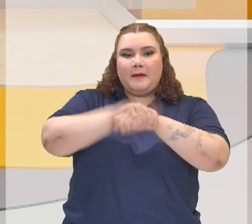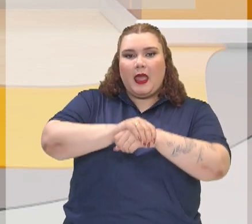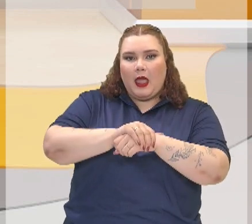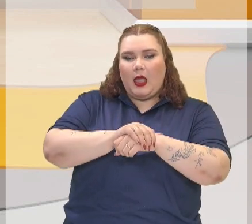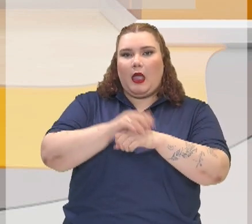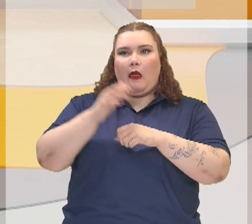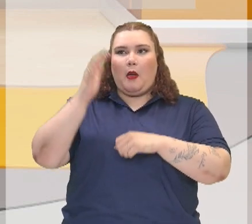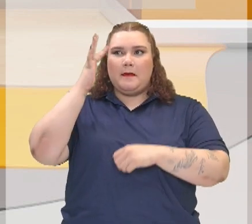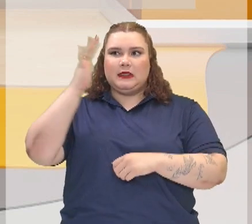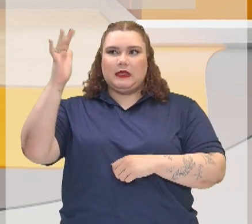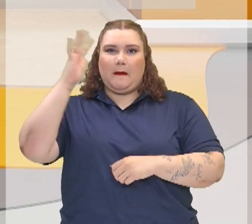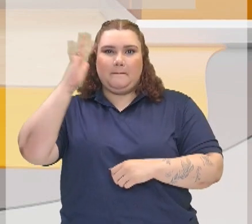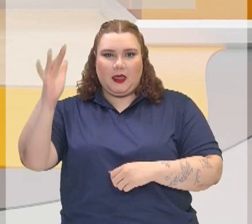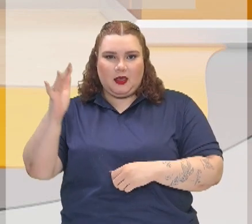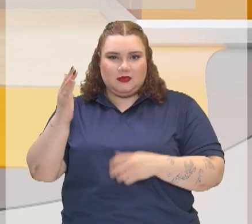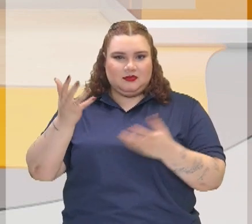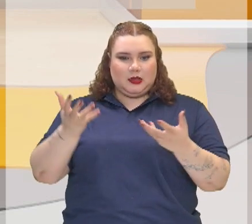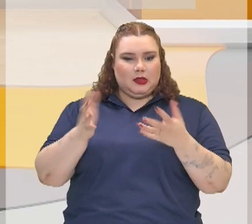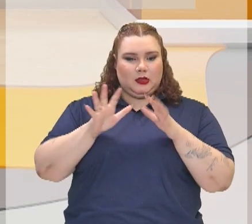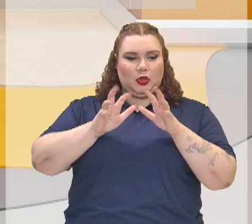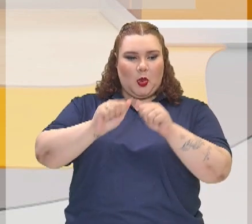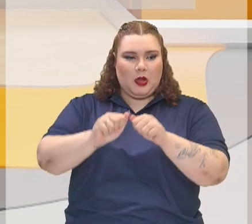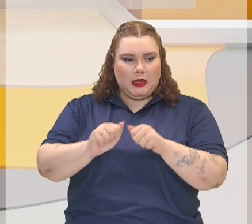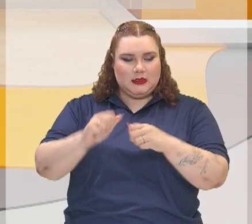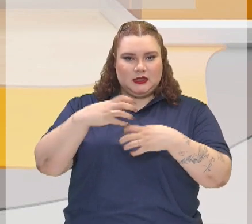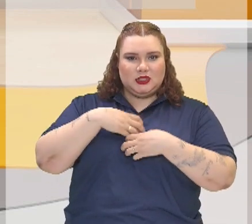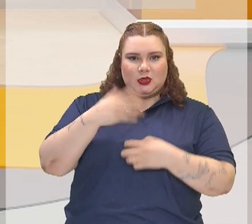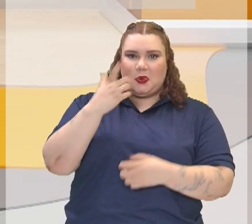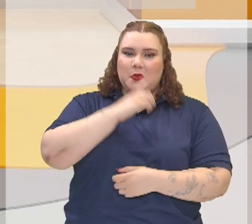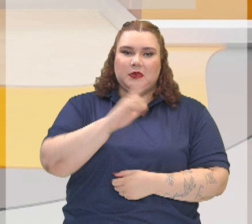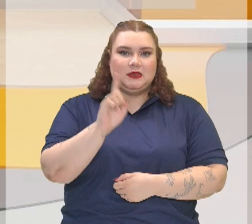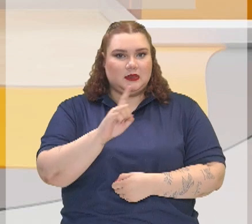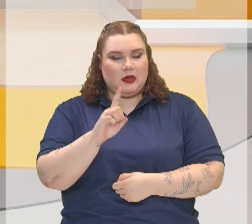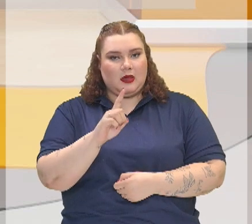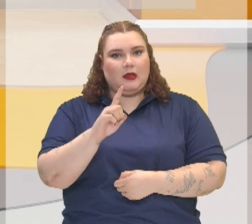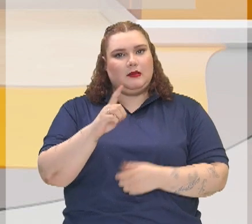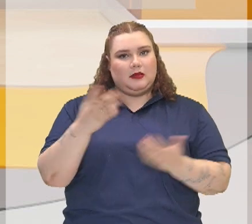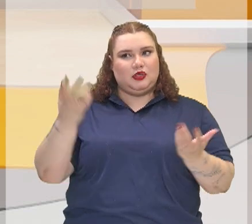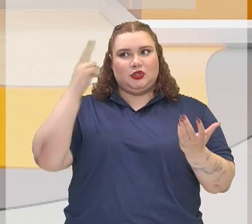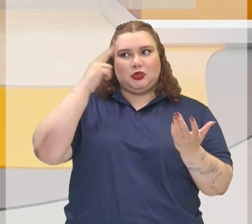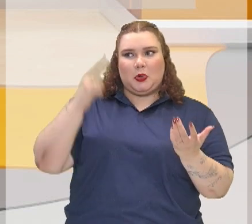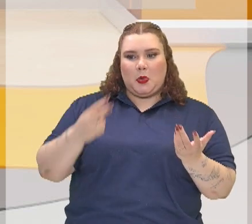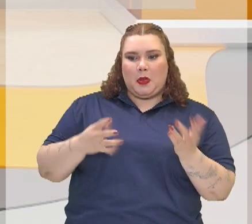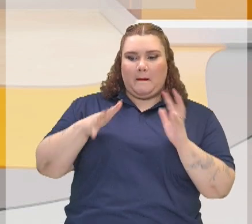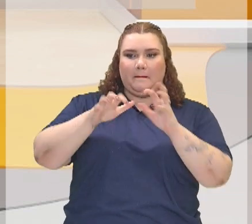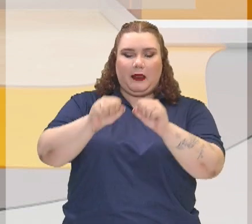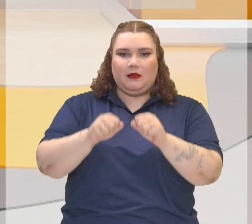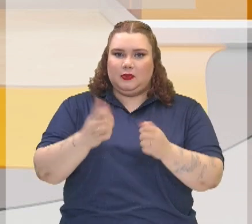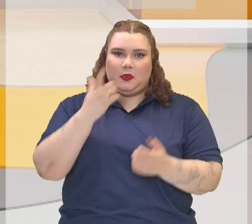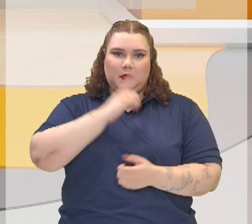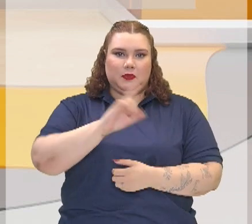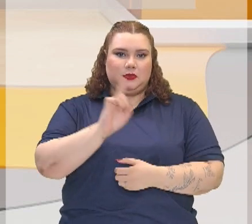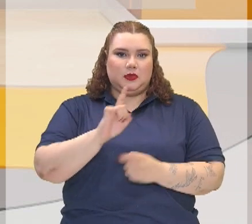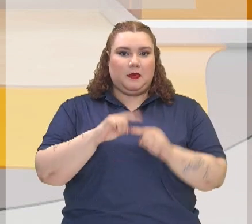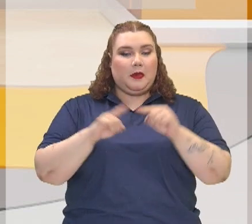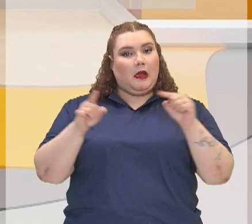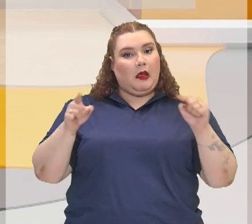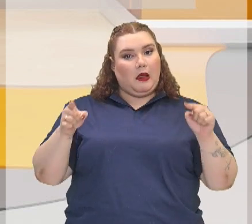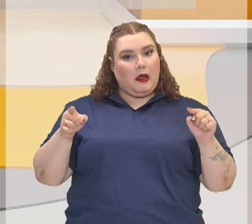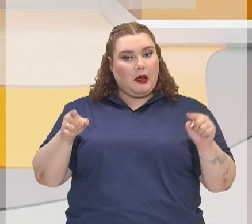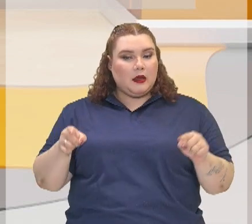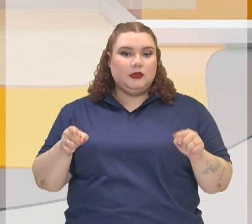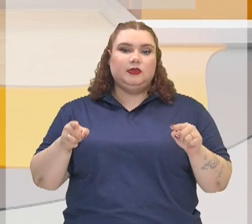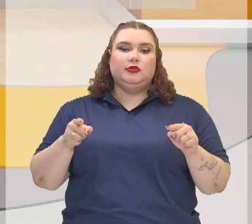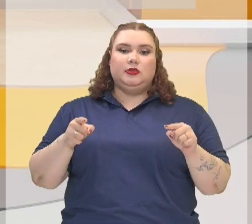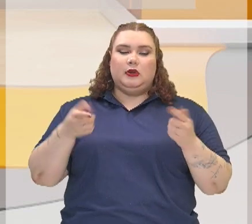pensamento ou na história de alguém, porém, né, essa história contada, imagina aí uma